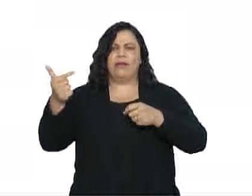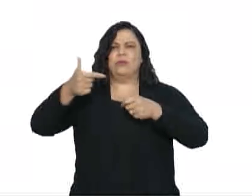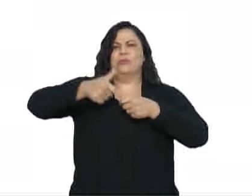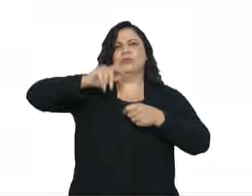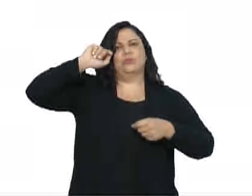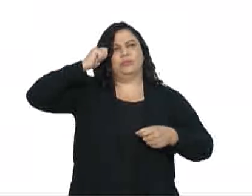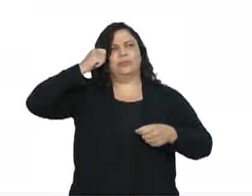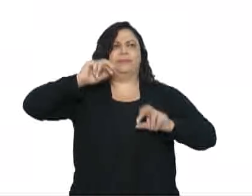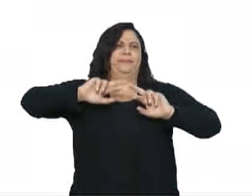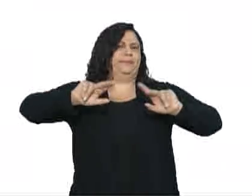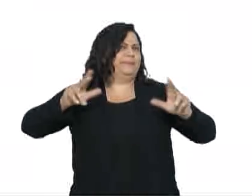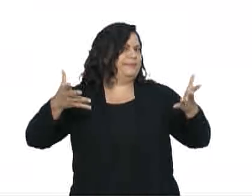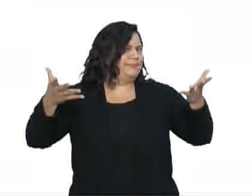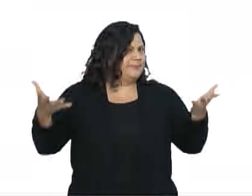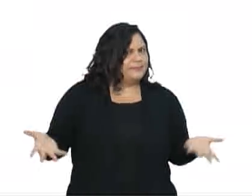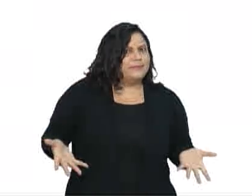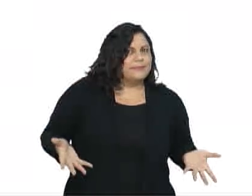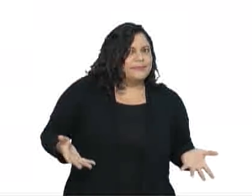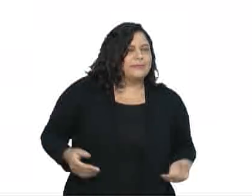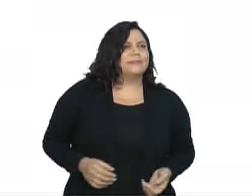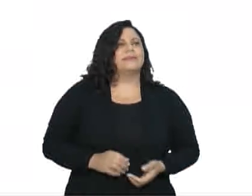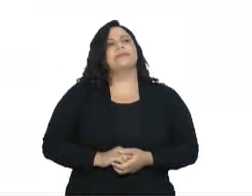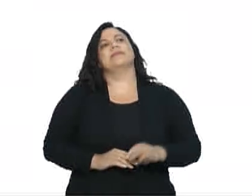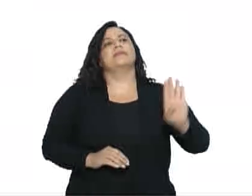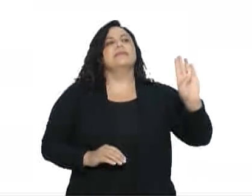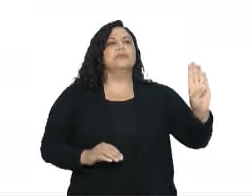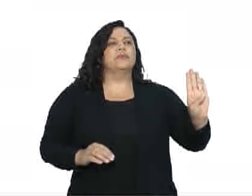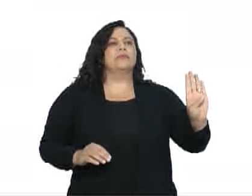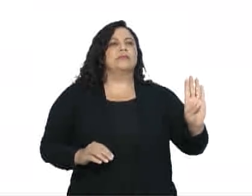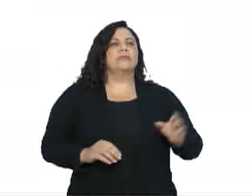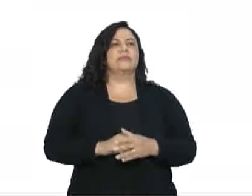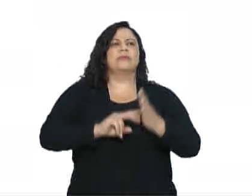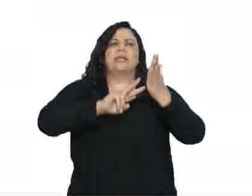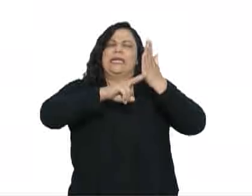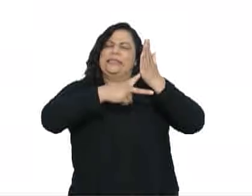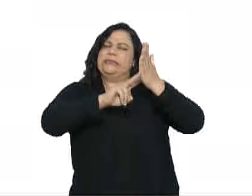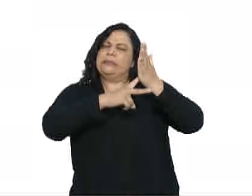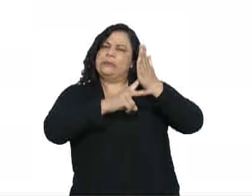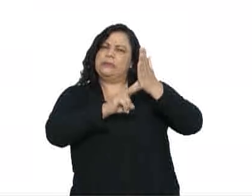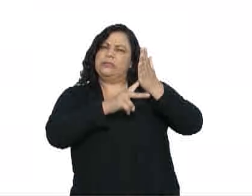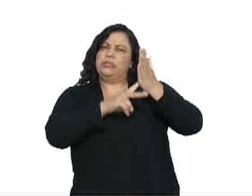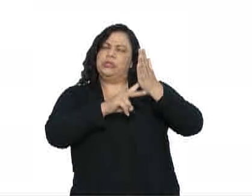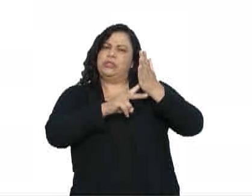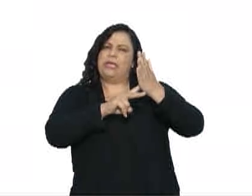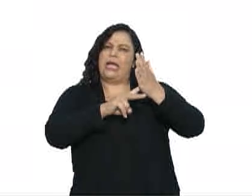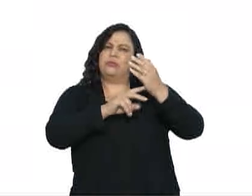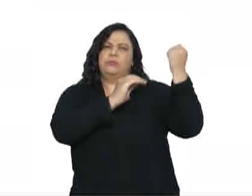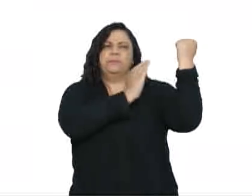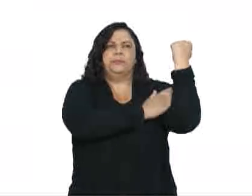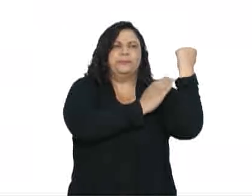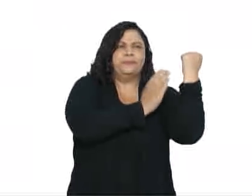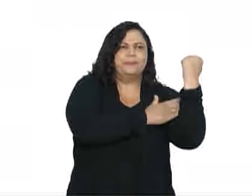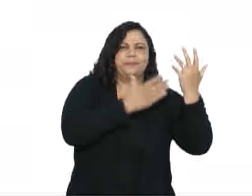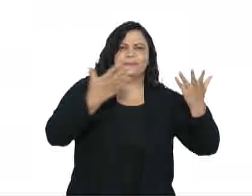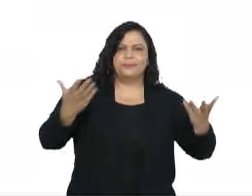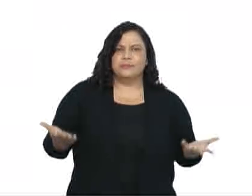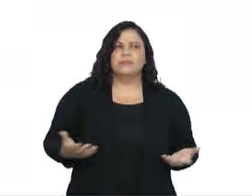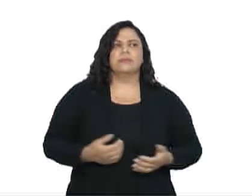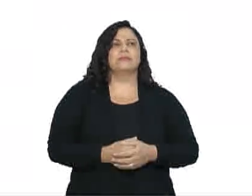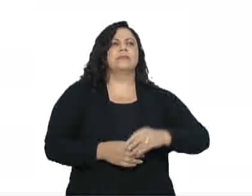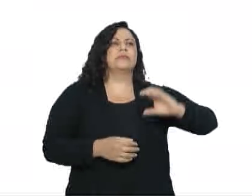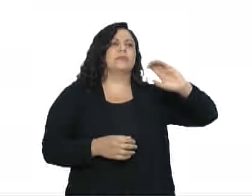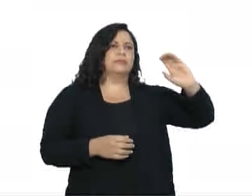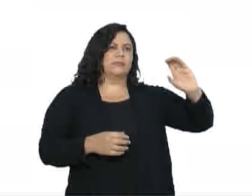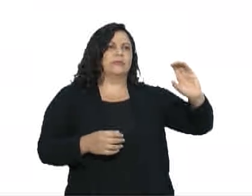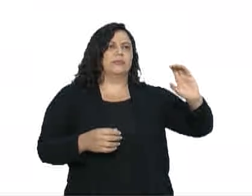né? Letra B. A presença de sindicatos fortes, combativos. Letra C. Os